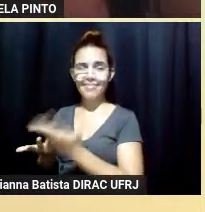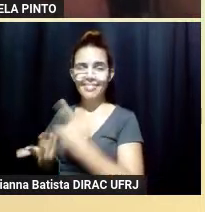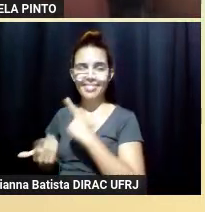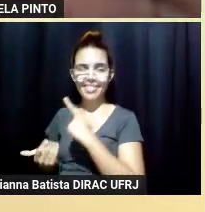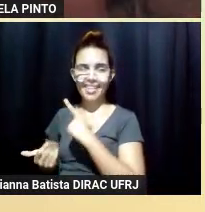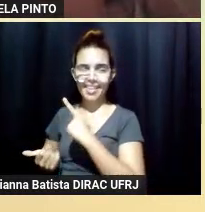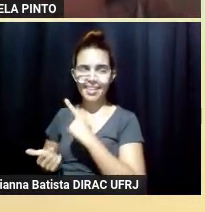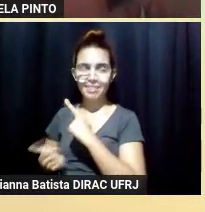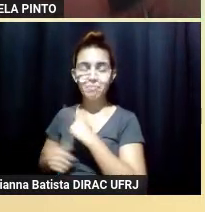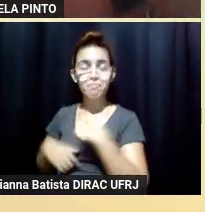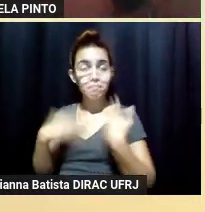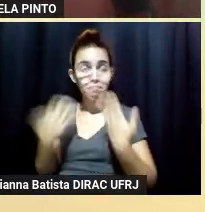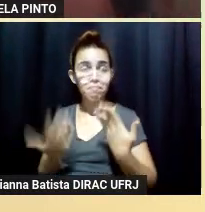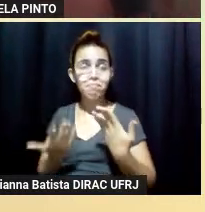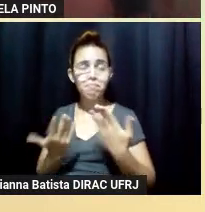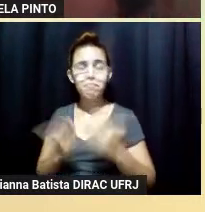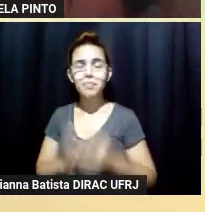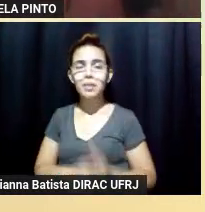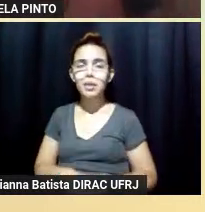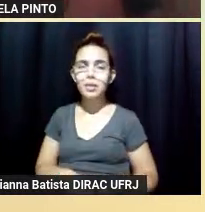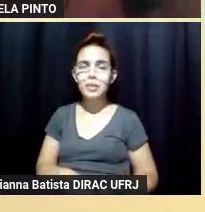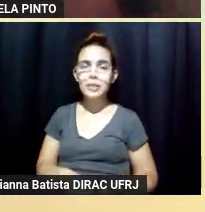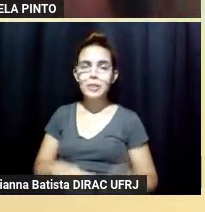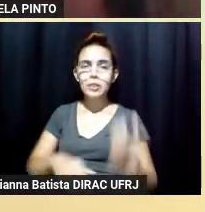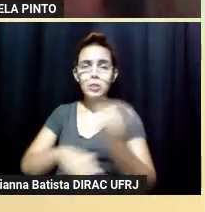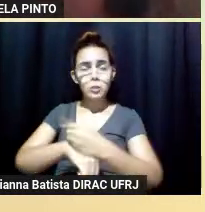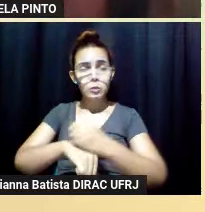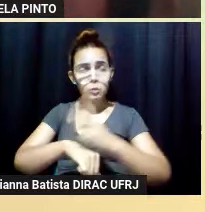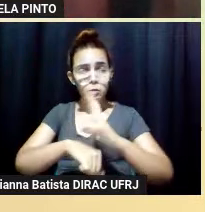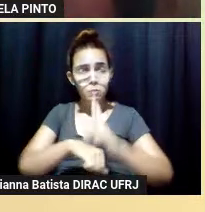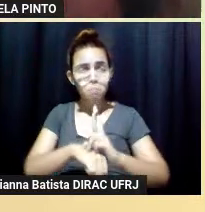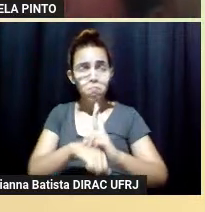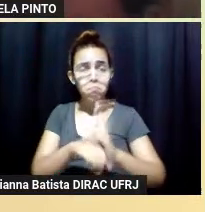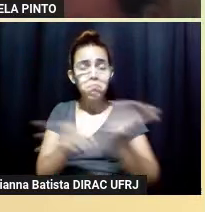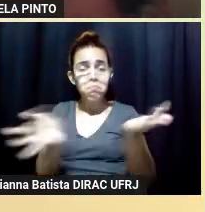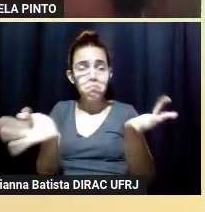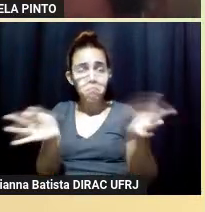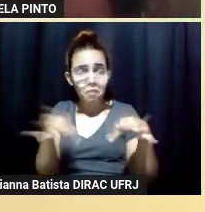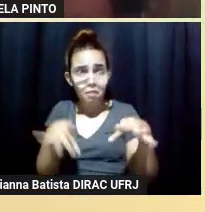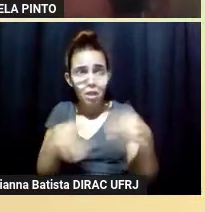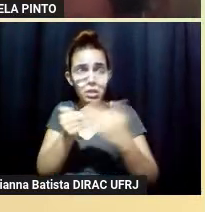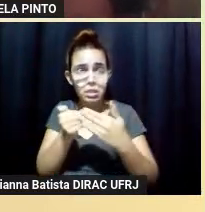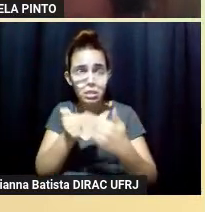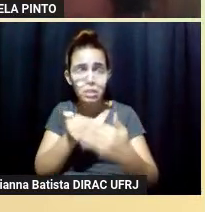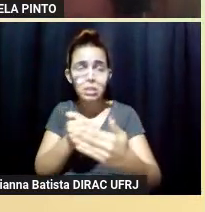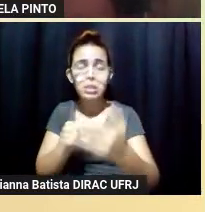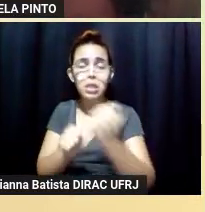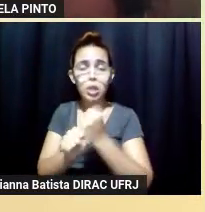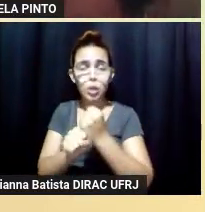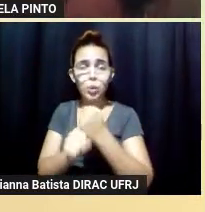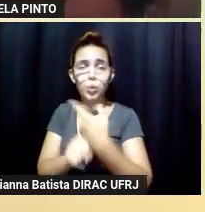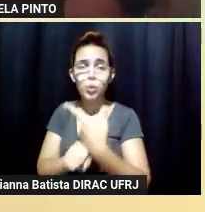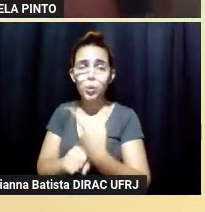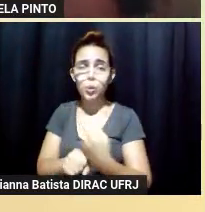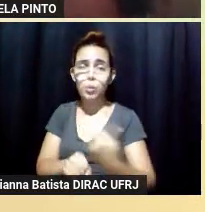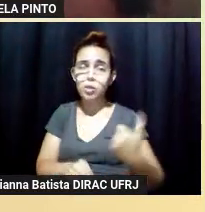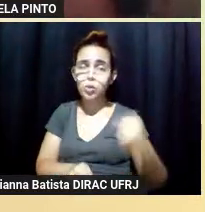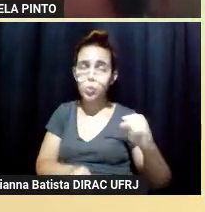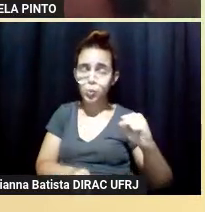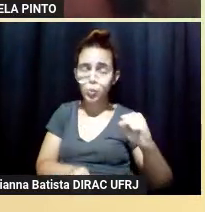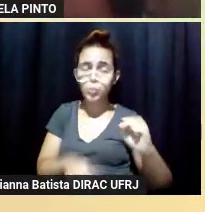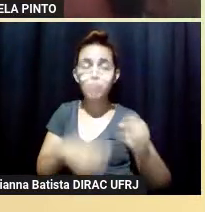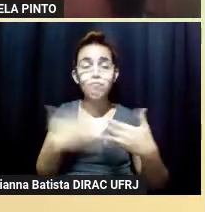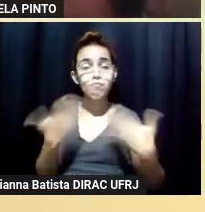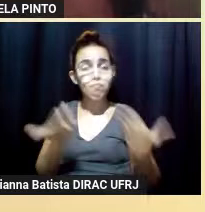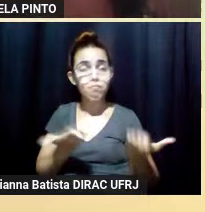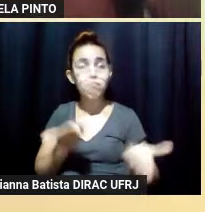Bom, eu terminei doutorado em 2018 e, novamente, a gente precisa ressaltar a questão do acolhimento